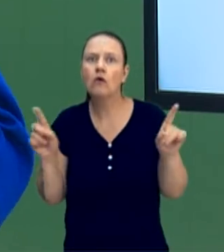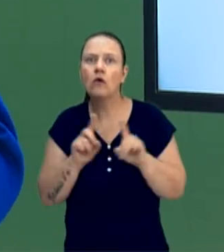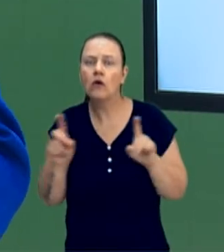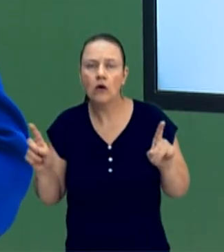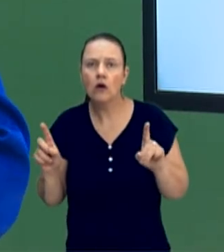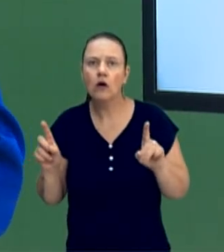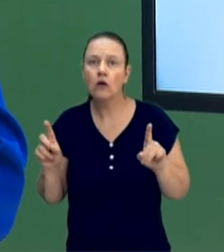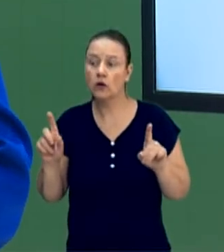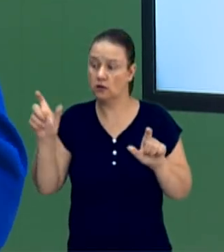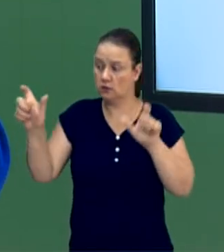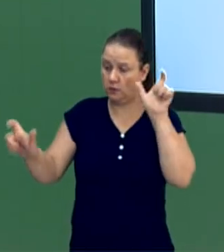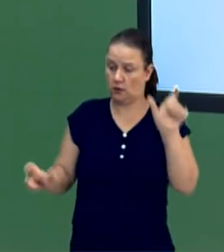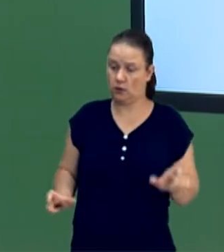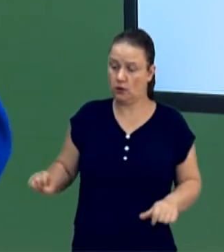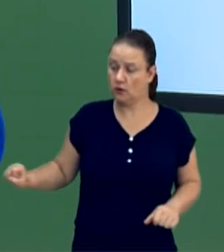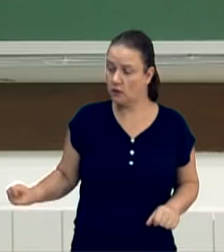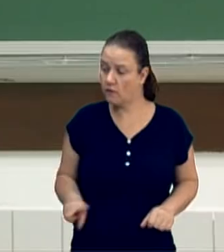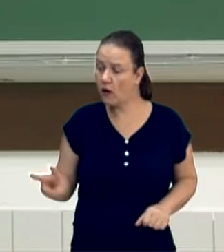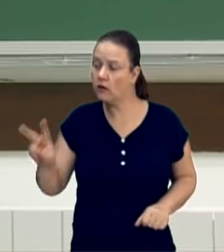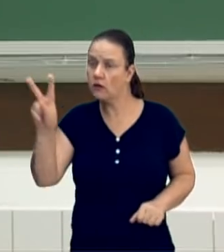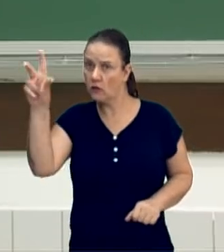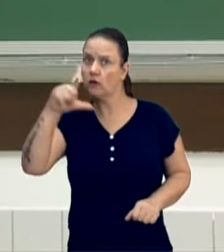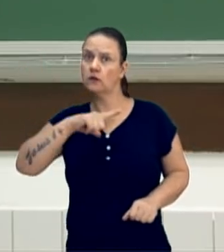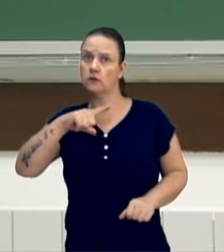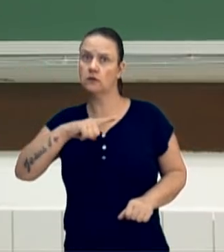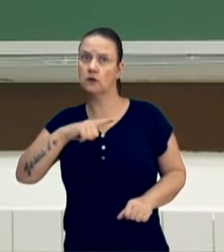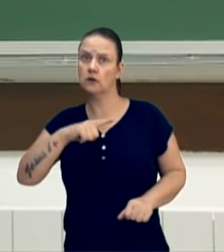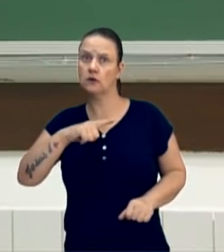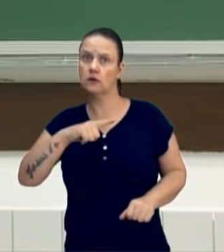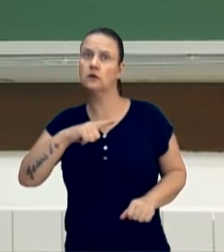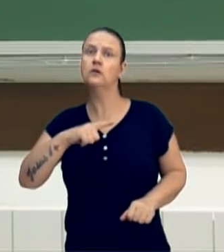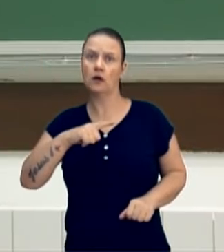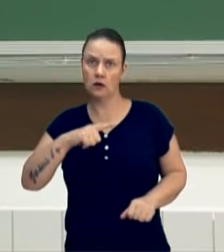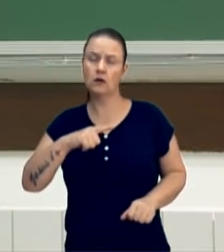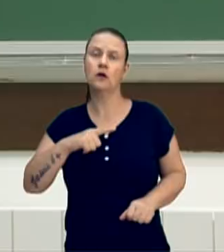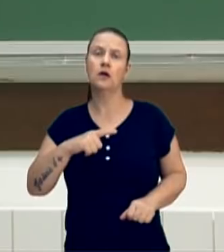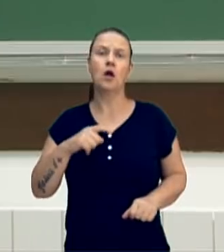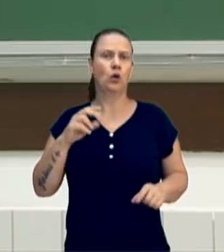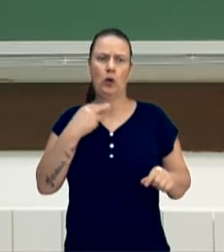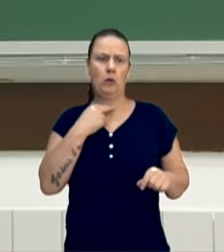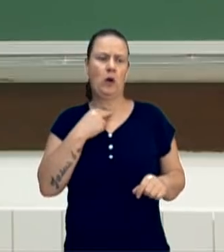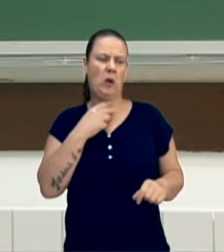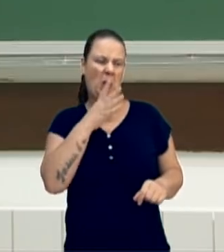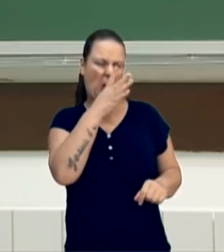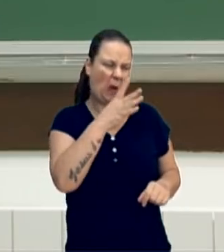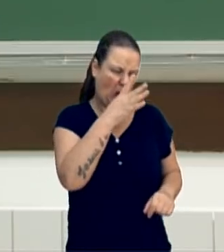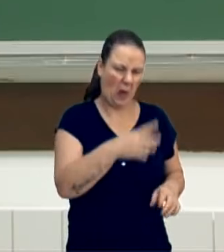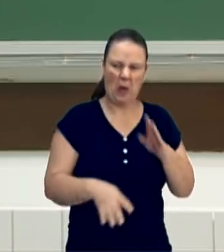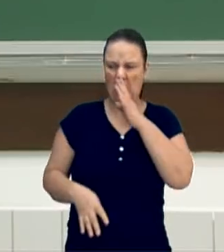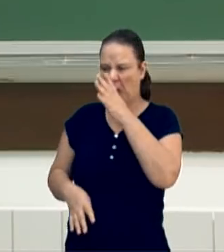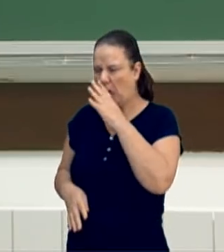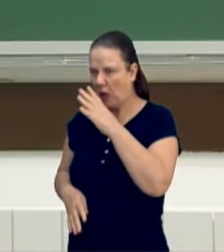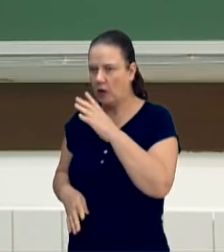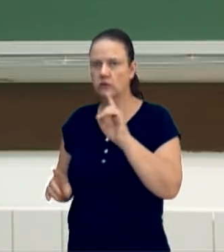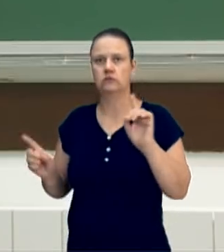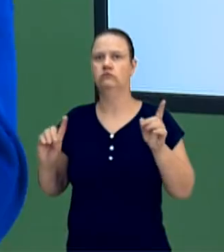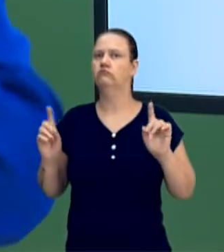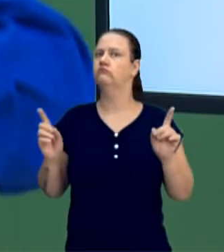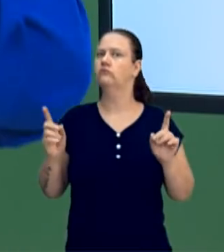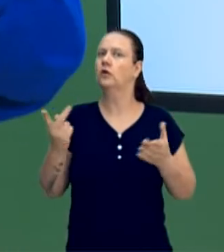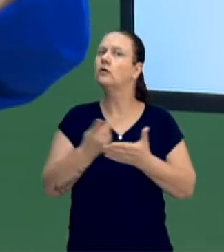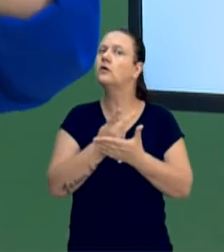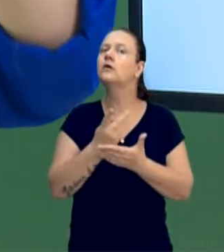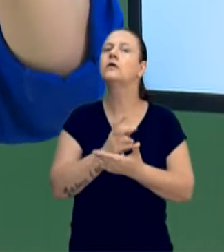desqualificar as pessoas em função da sua aparência, da cor da sua pele, do seu cabelo, tudo bem? Por